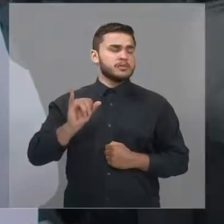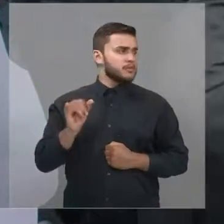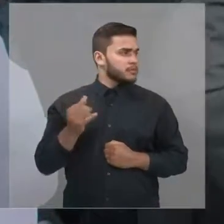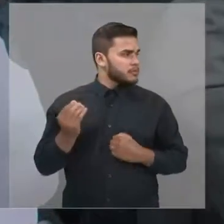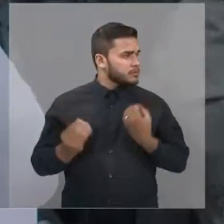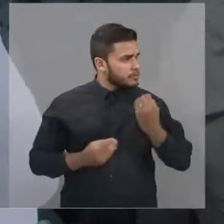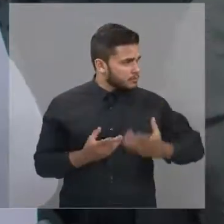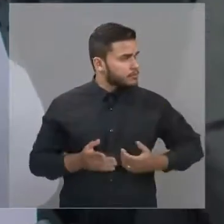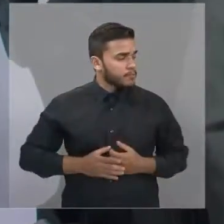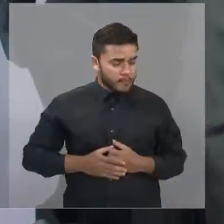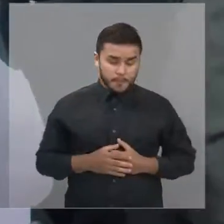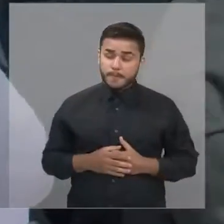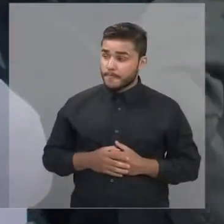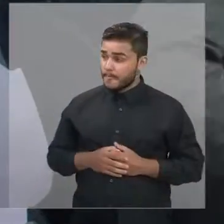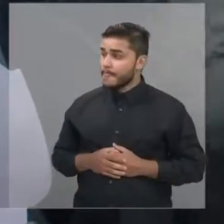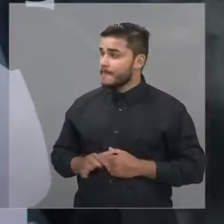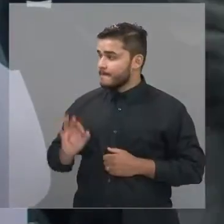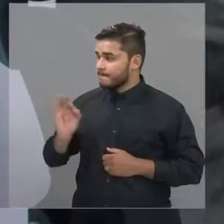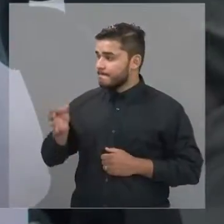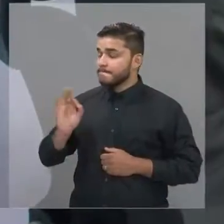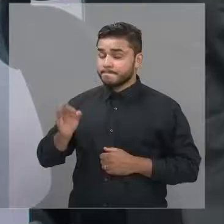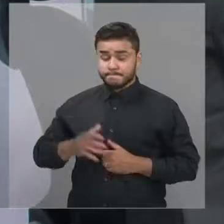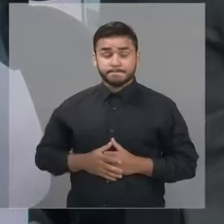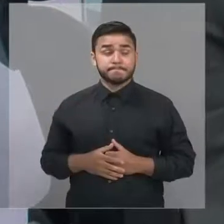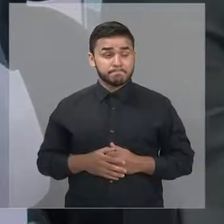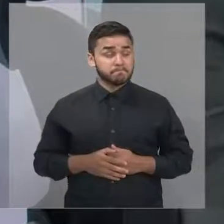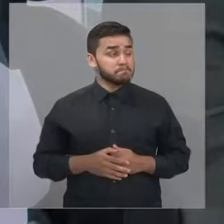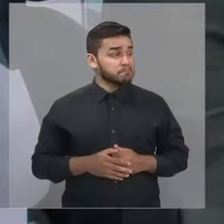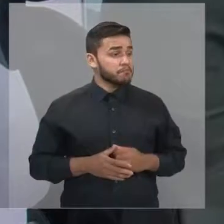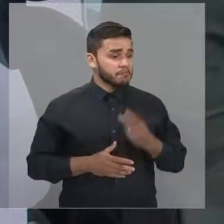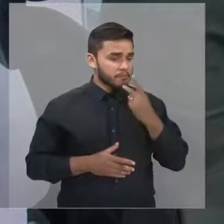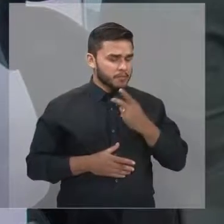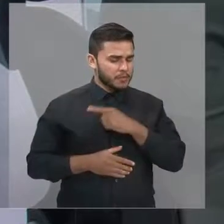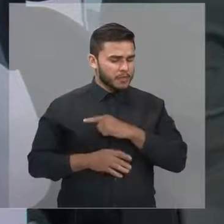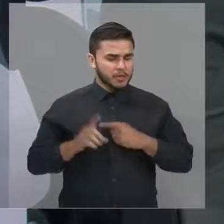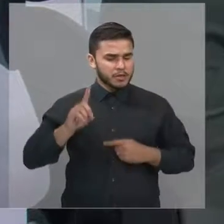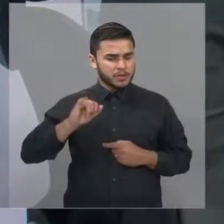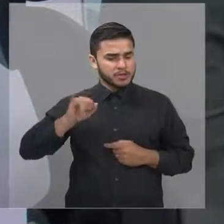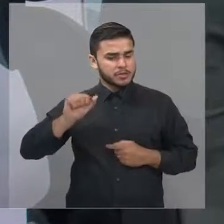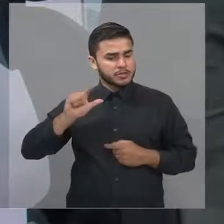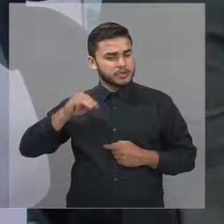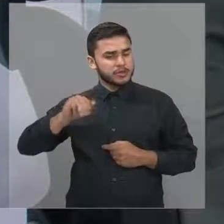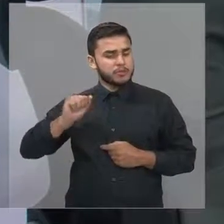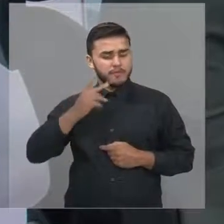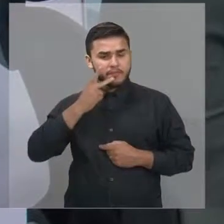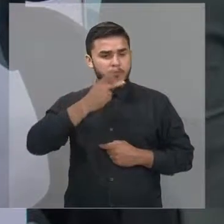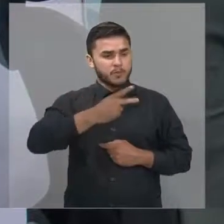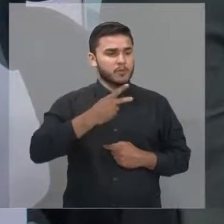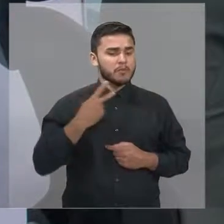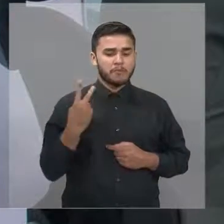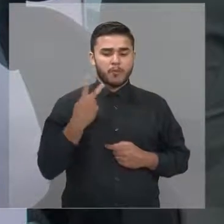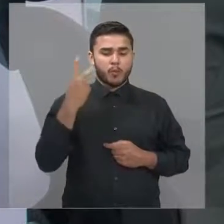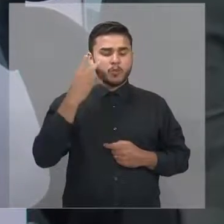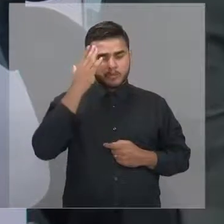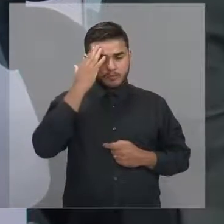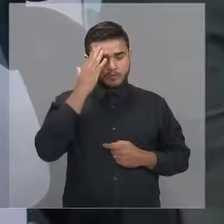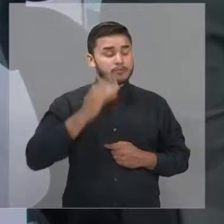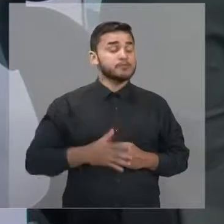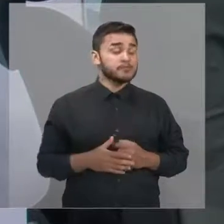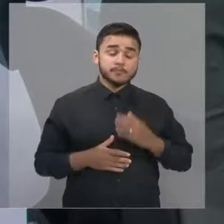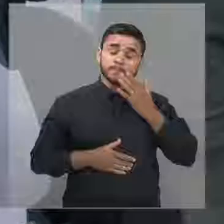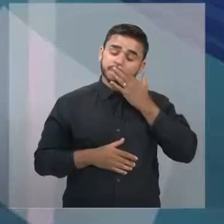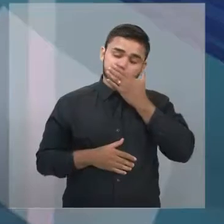A questão é, essa educação para valores que o mestre Djalma lembra,